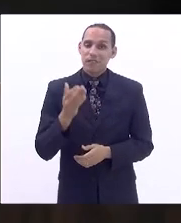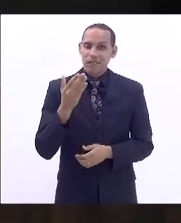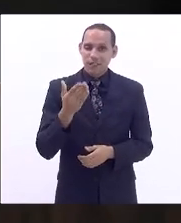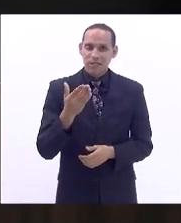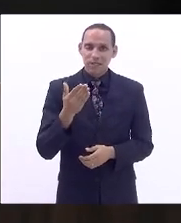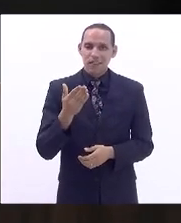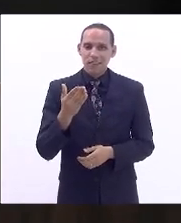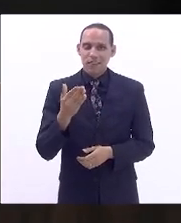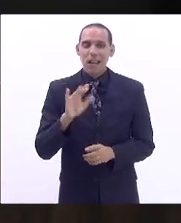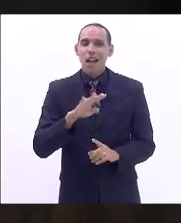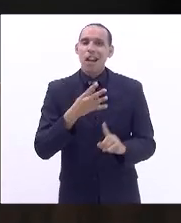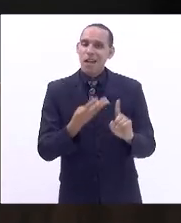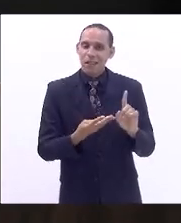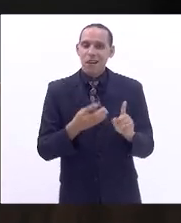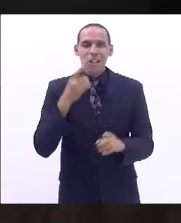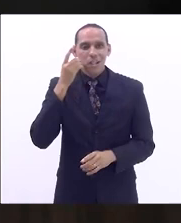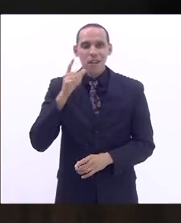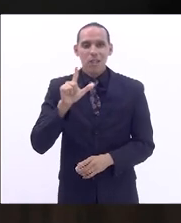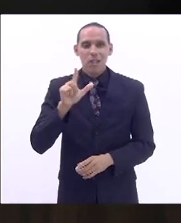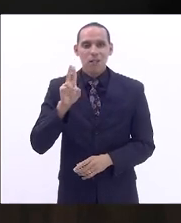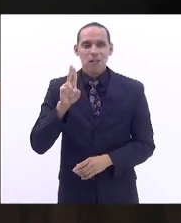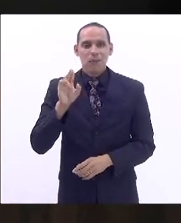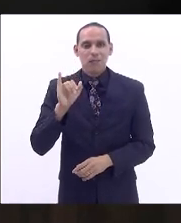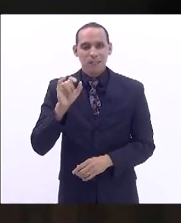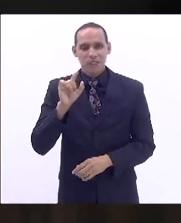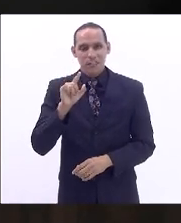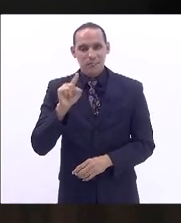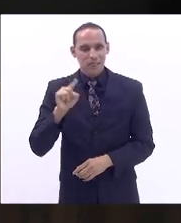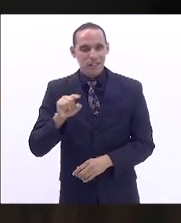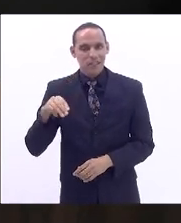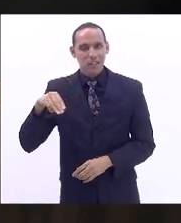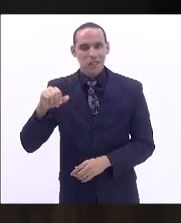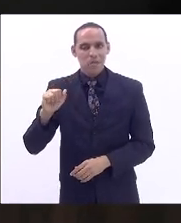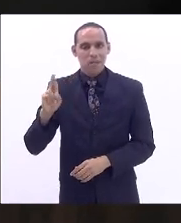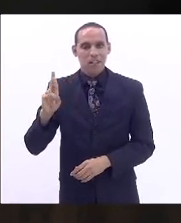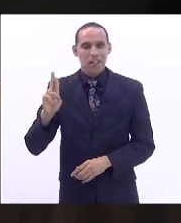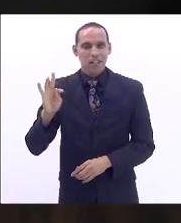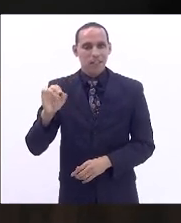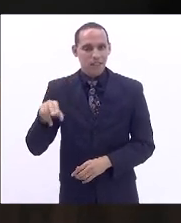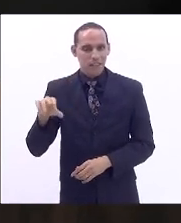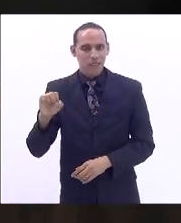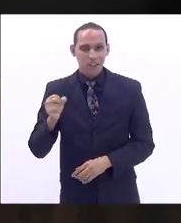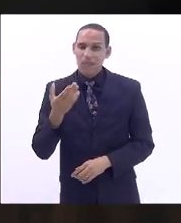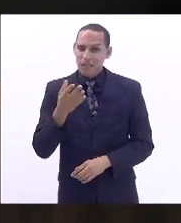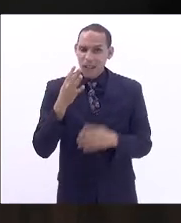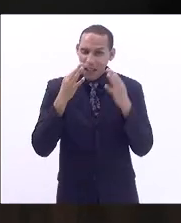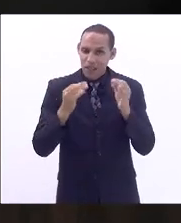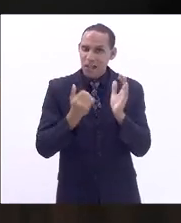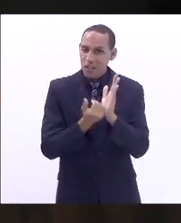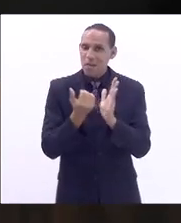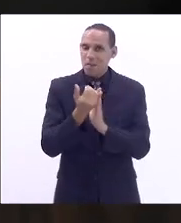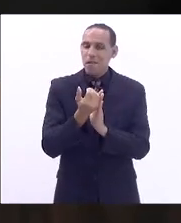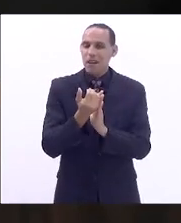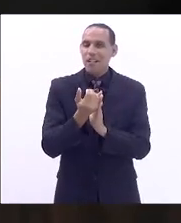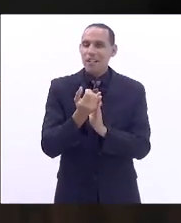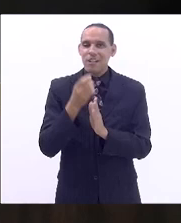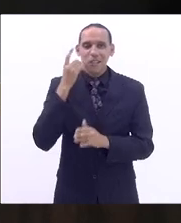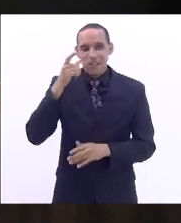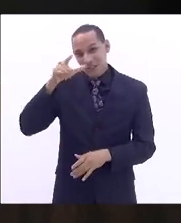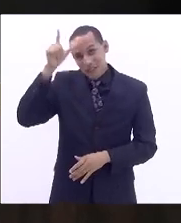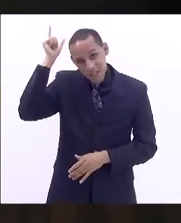ao Deputado Luiz Martins não não vossa excelência está mais atenta o que o Deputado Luiz